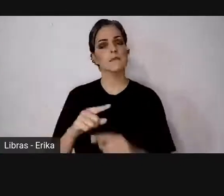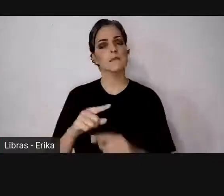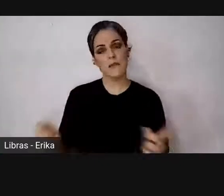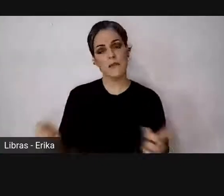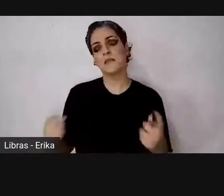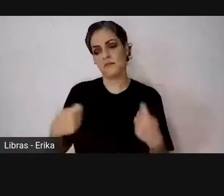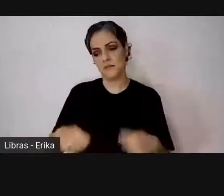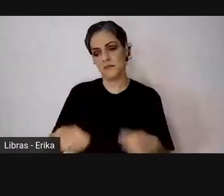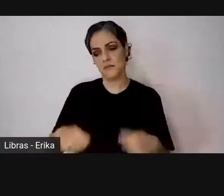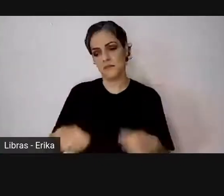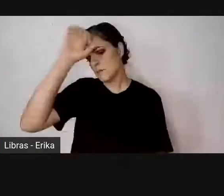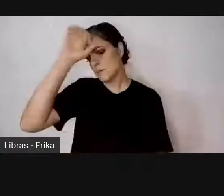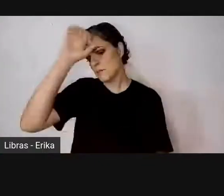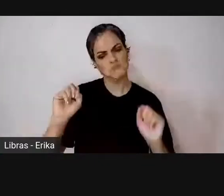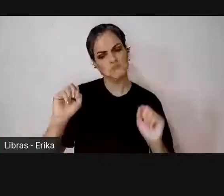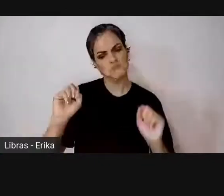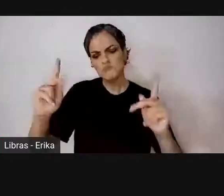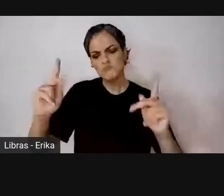gente aprende.